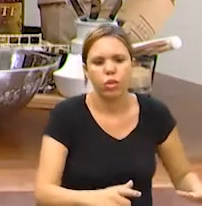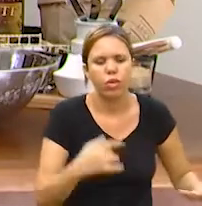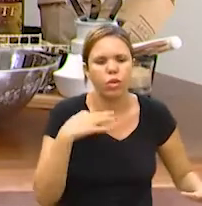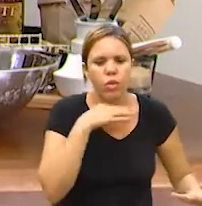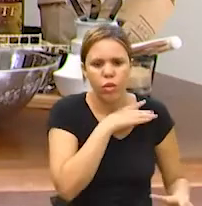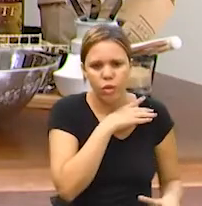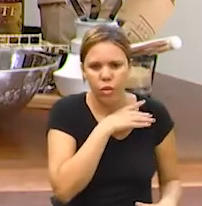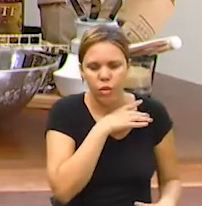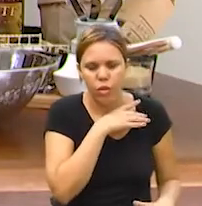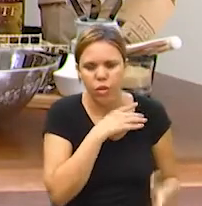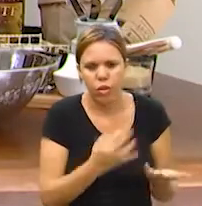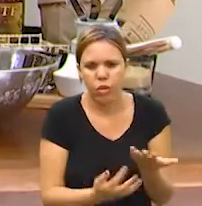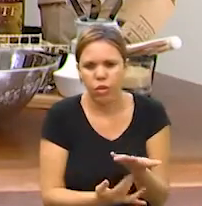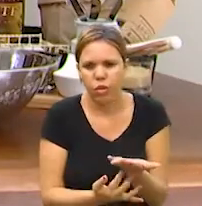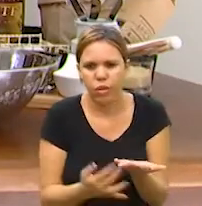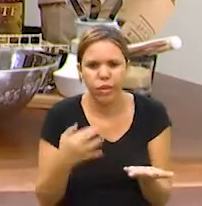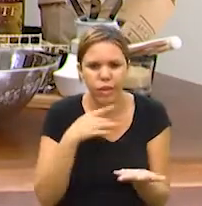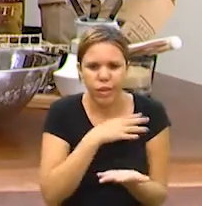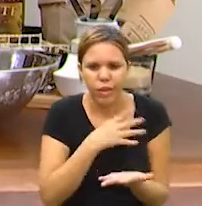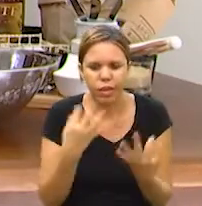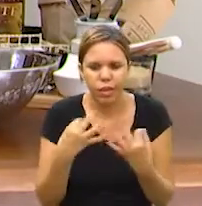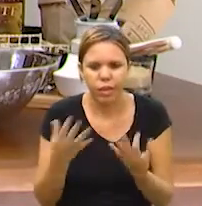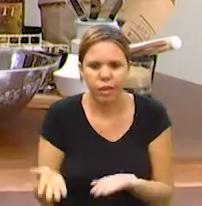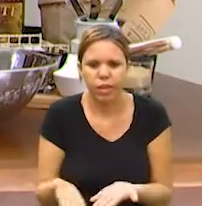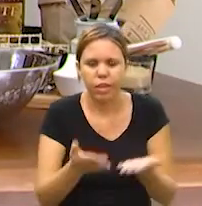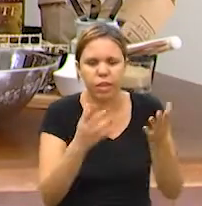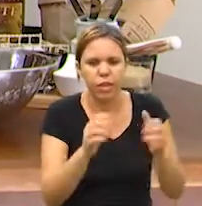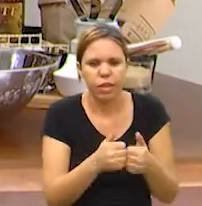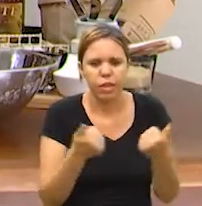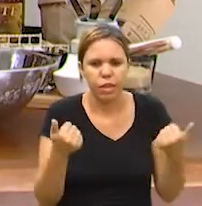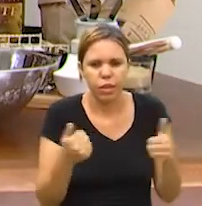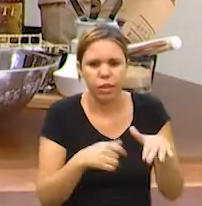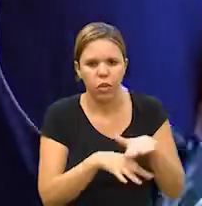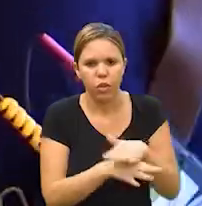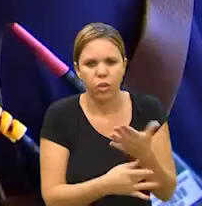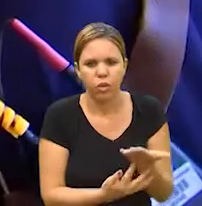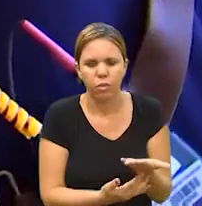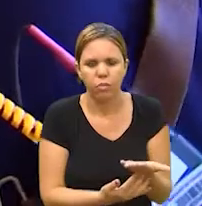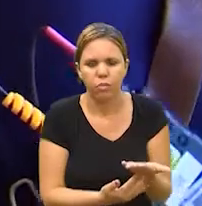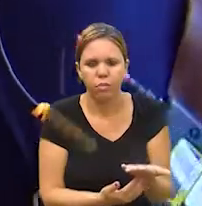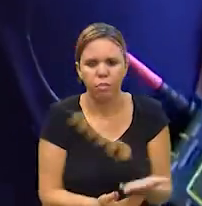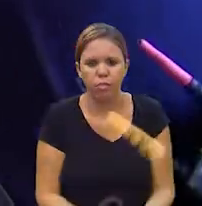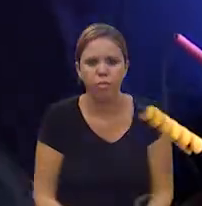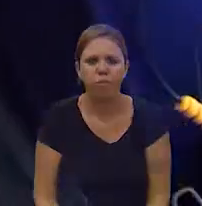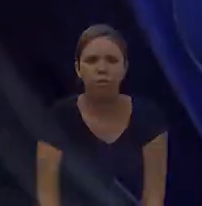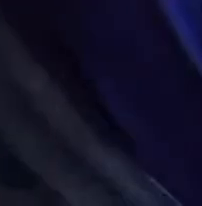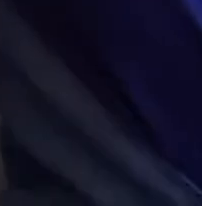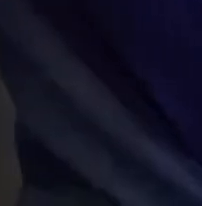forno quente. Perfeito. Então vamos levar o nosso pão para o forno.